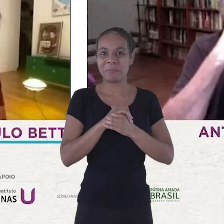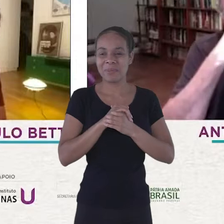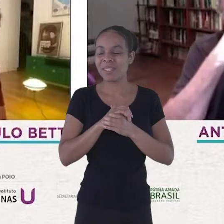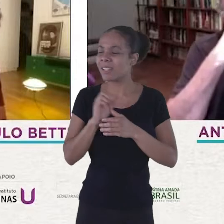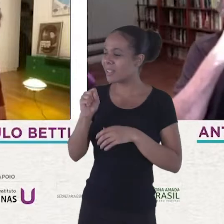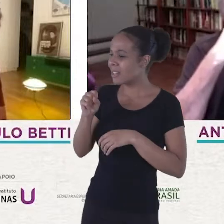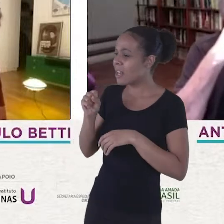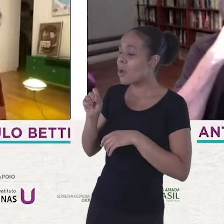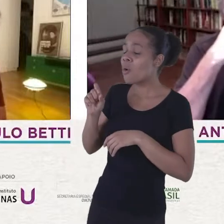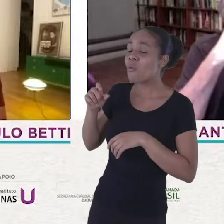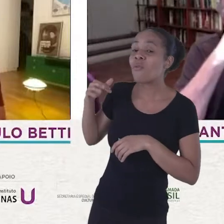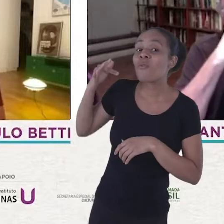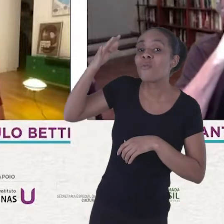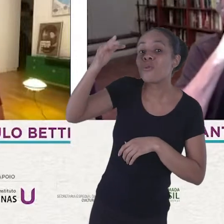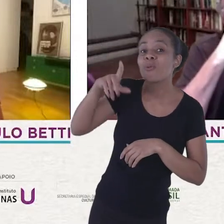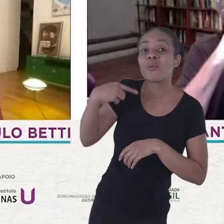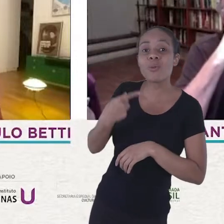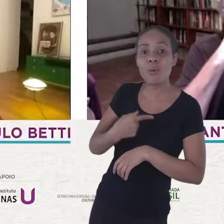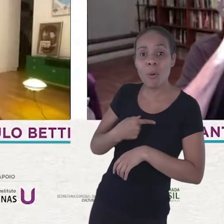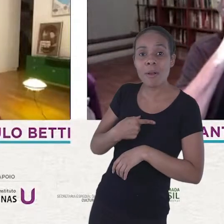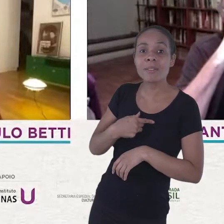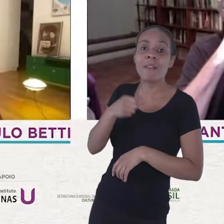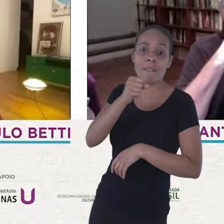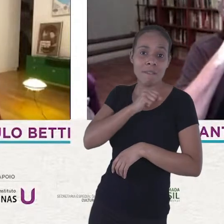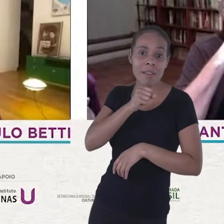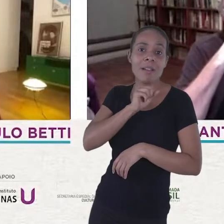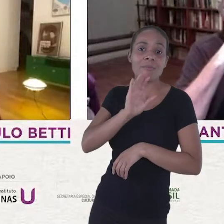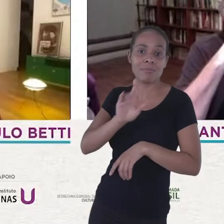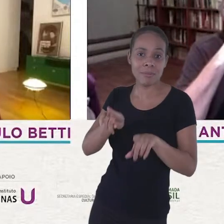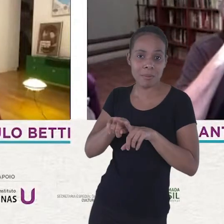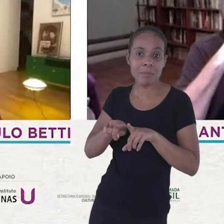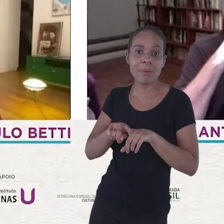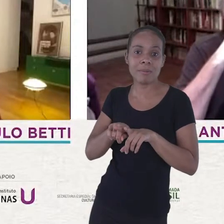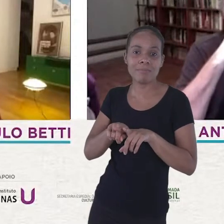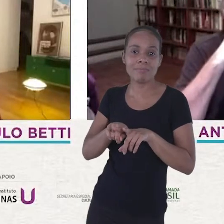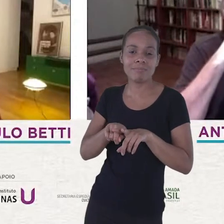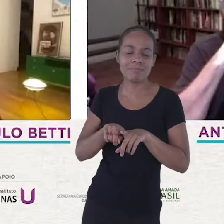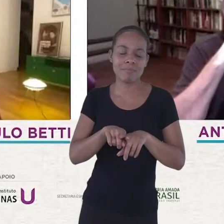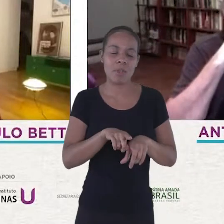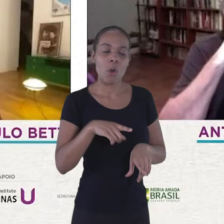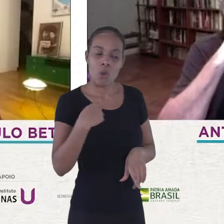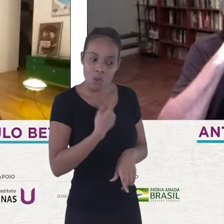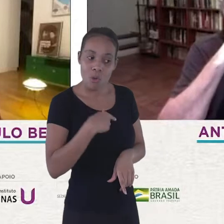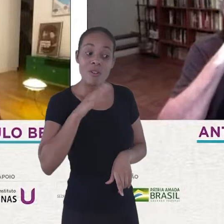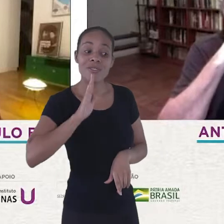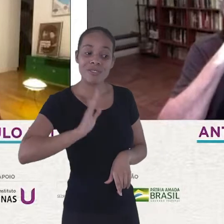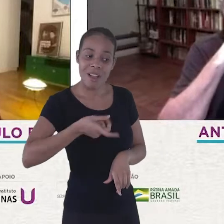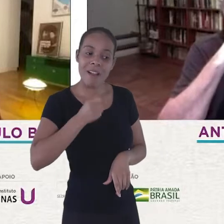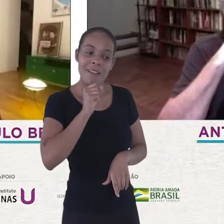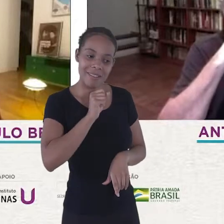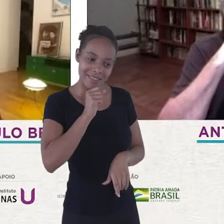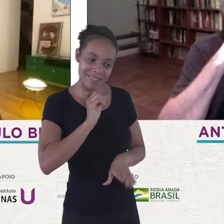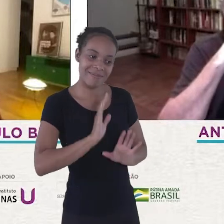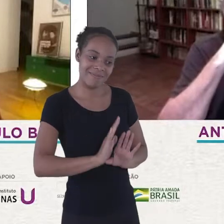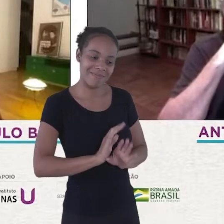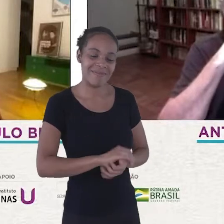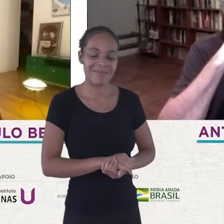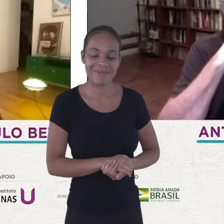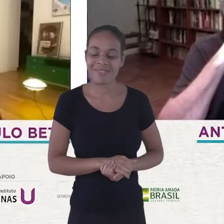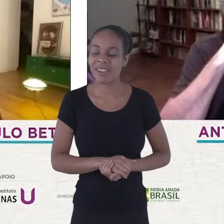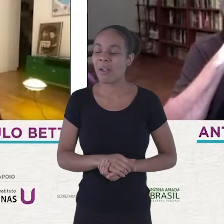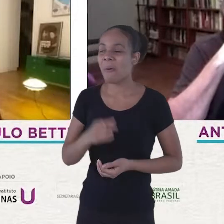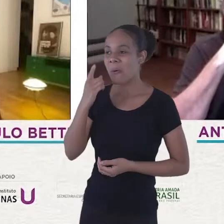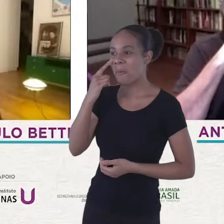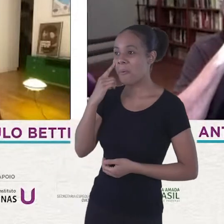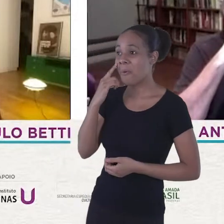pouco. Já somos. Seremos os antigos. Ô, Stepan, eu tenho uma surpresa para você aqui, bem guardada, para